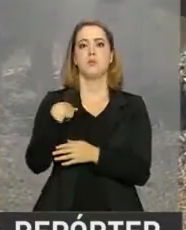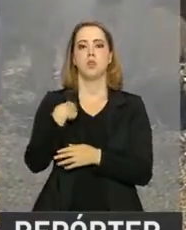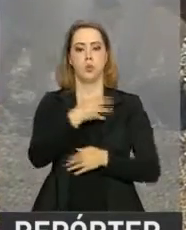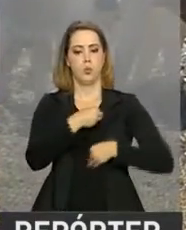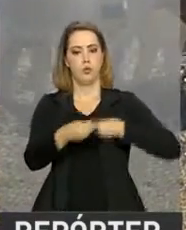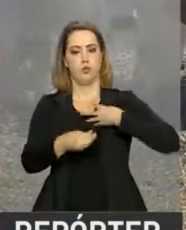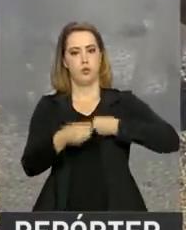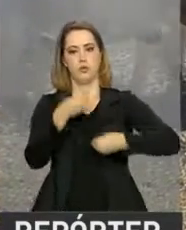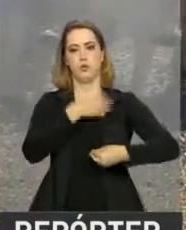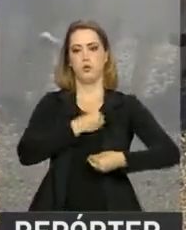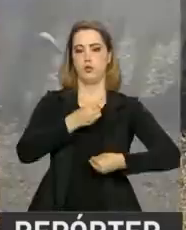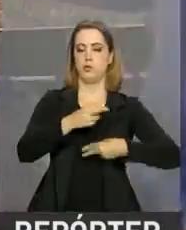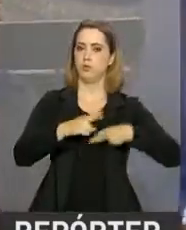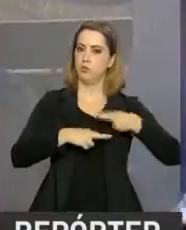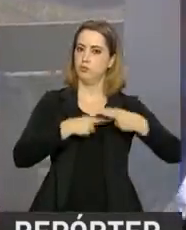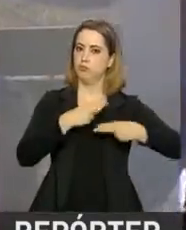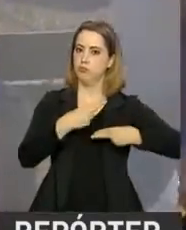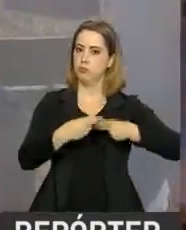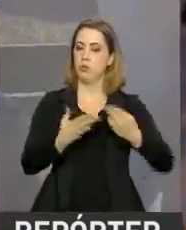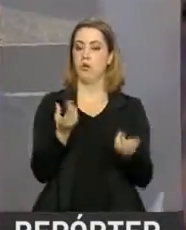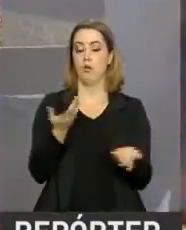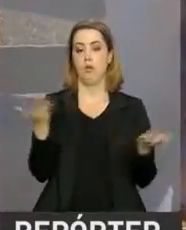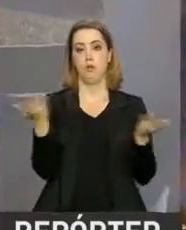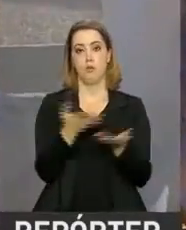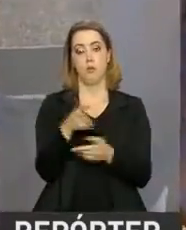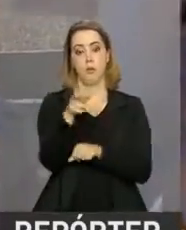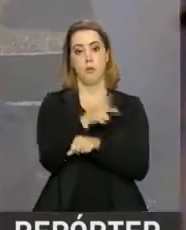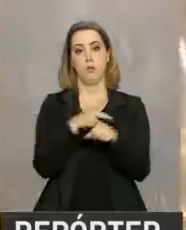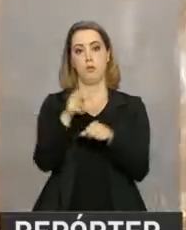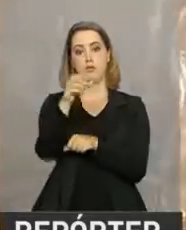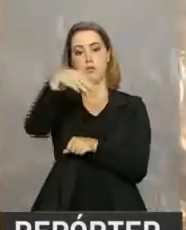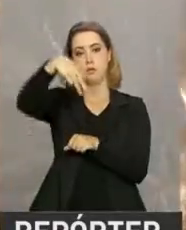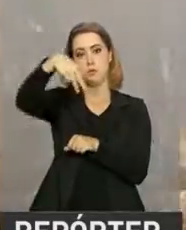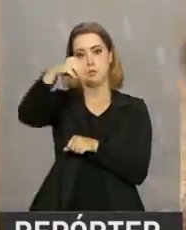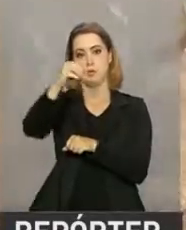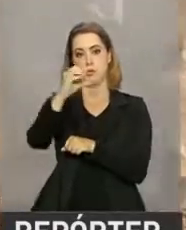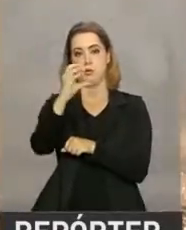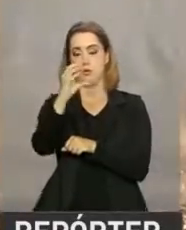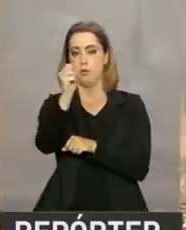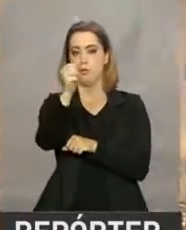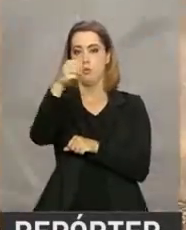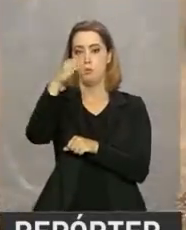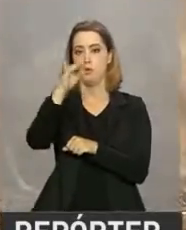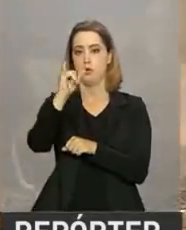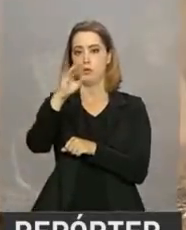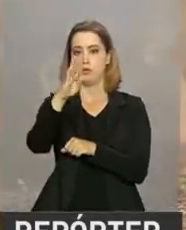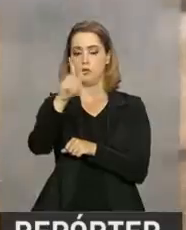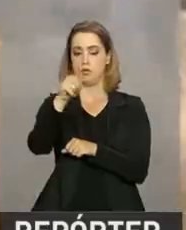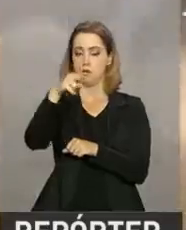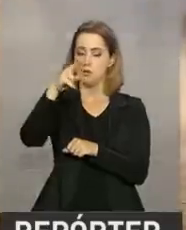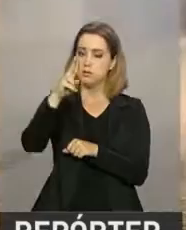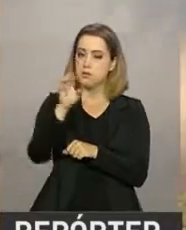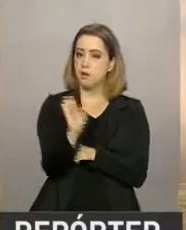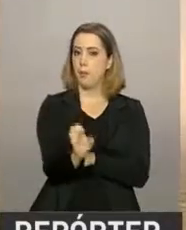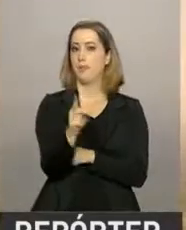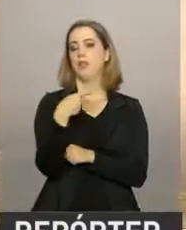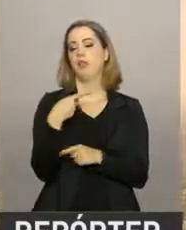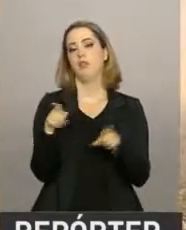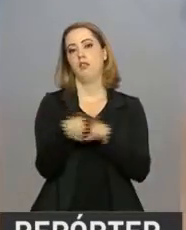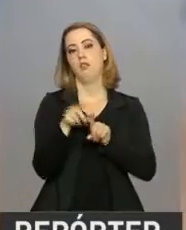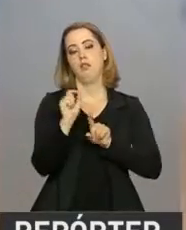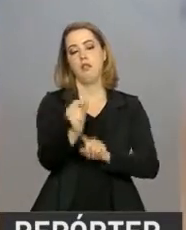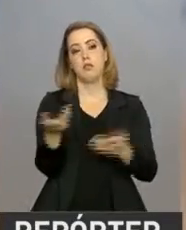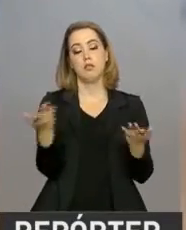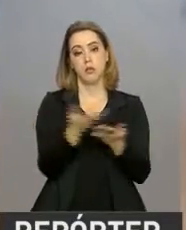o ministério da agricultura pecuária e abastecimento o país africano aceitou certificado sanitário proposto pelo brasil estimativas do